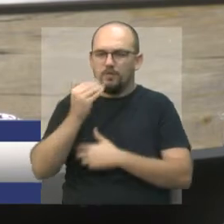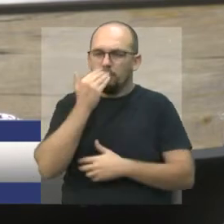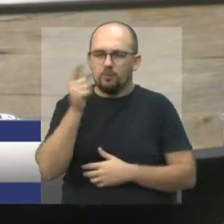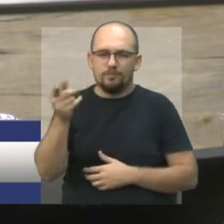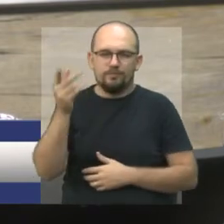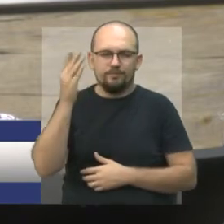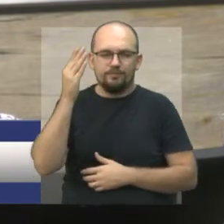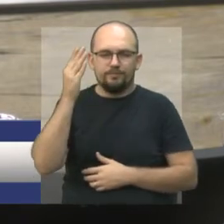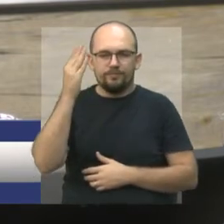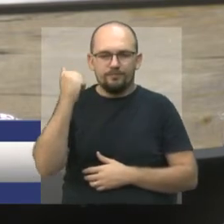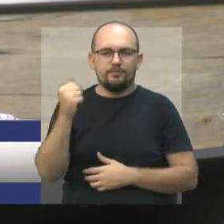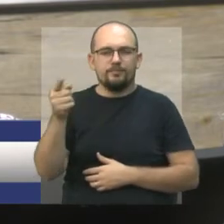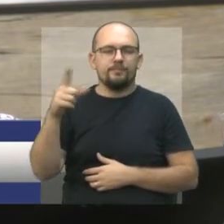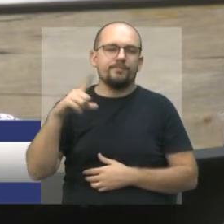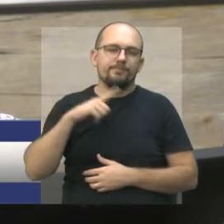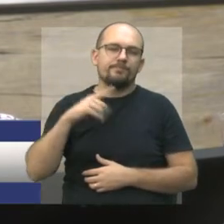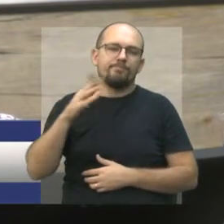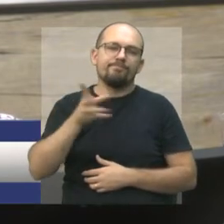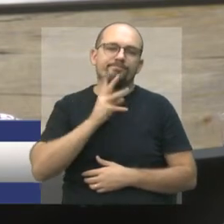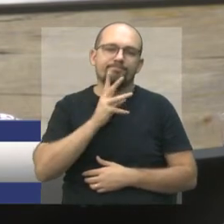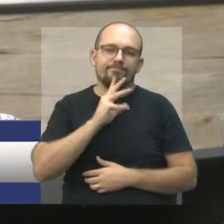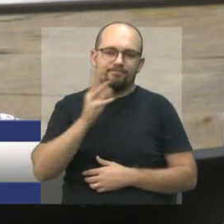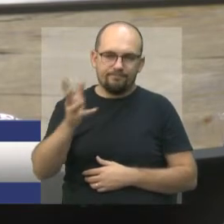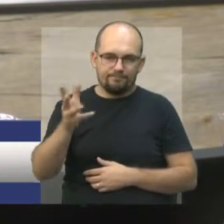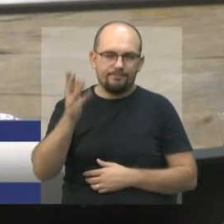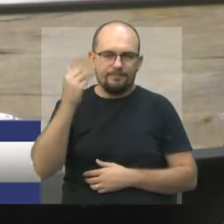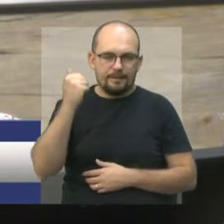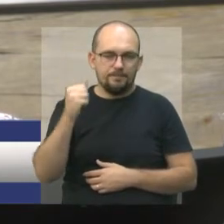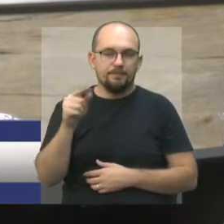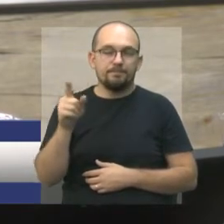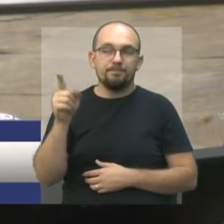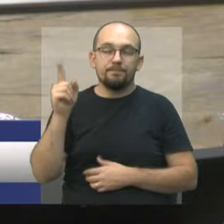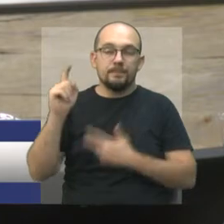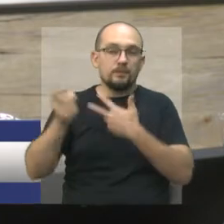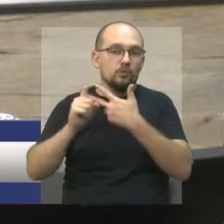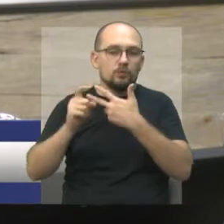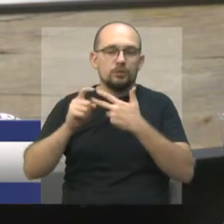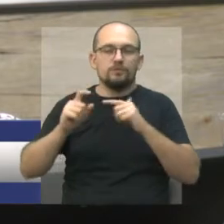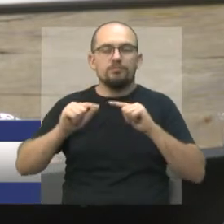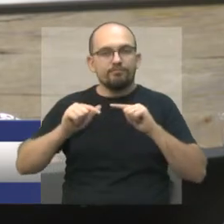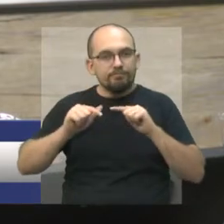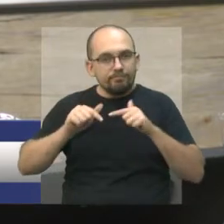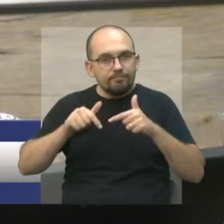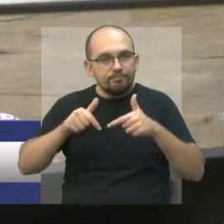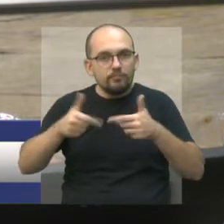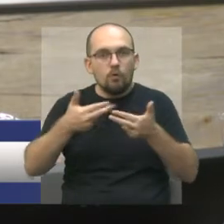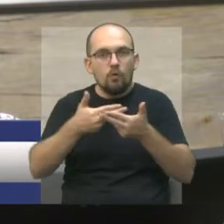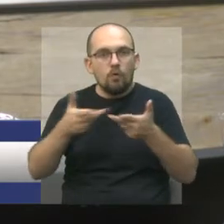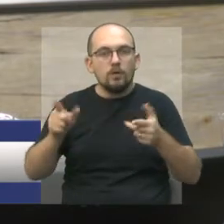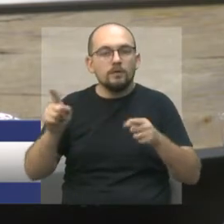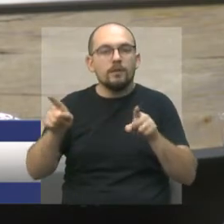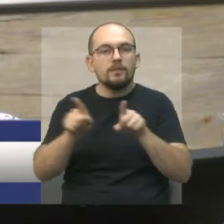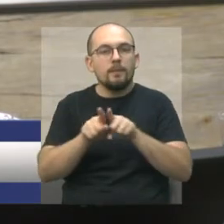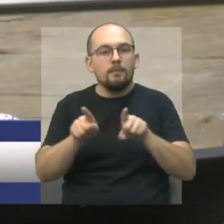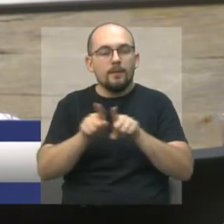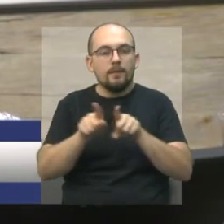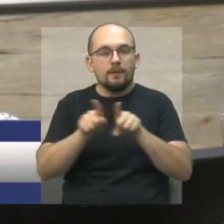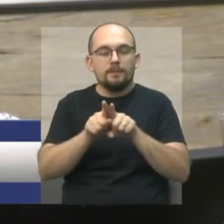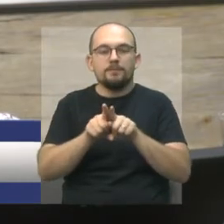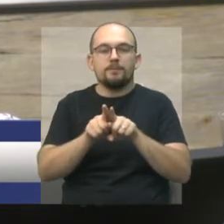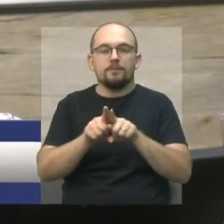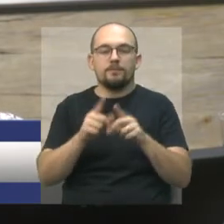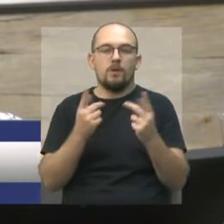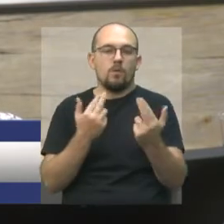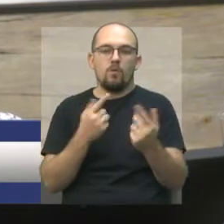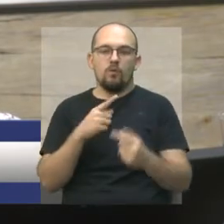sabe, tem plena noção disso, ele se debruça sobre as necessidades também, como